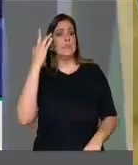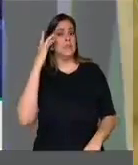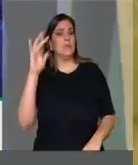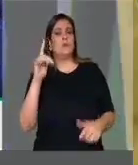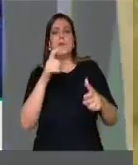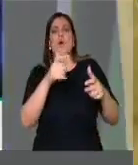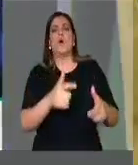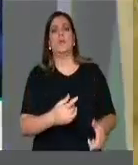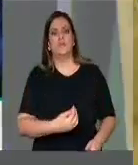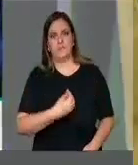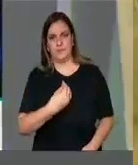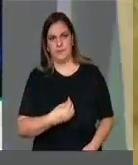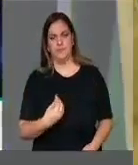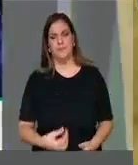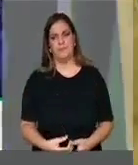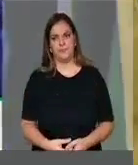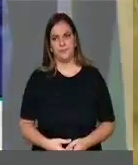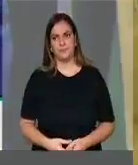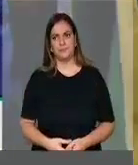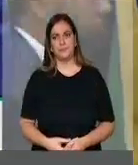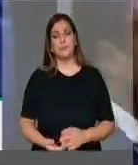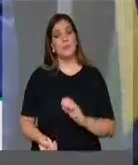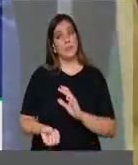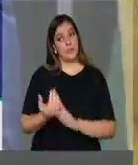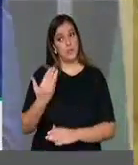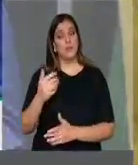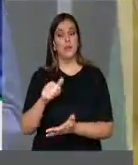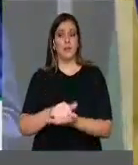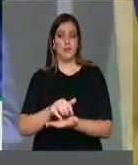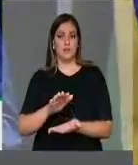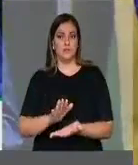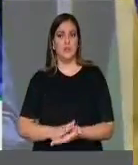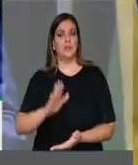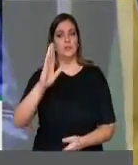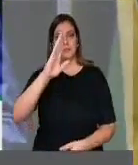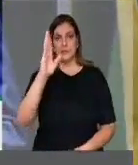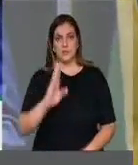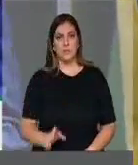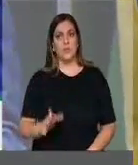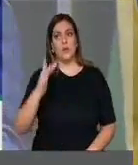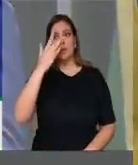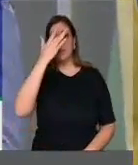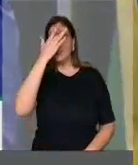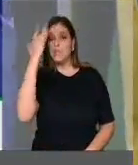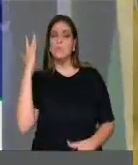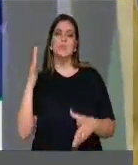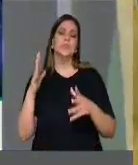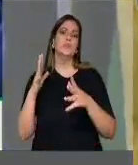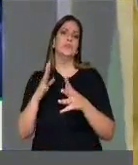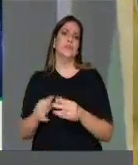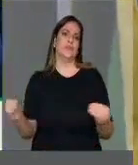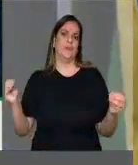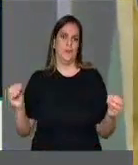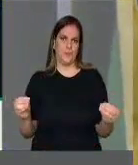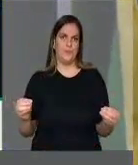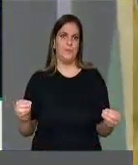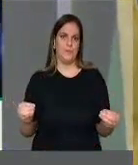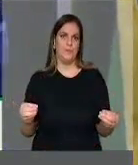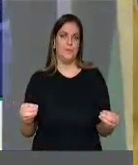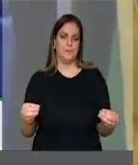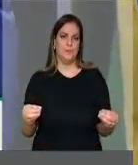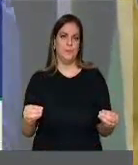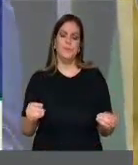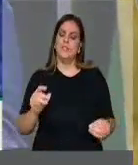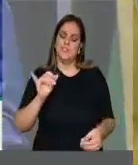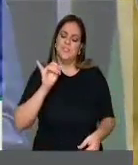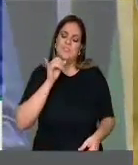seus familiares. Então, criamos o Cadastro Nacional de Pessoas Desaparecidas, que infelizmente o